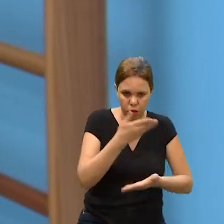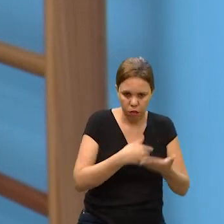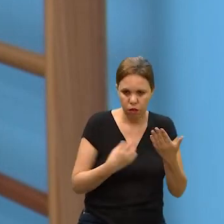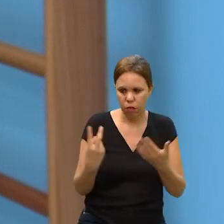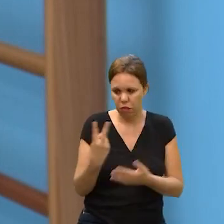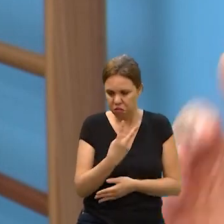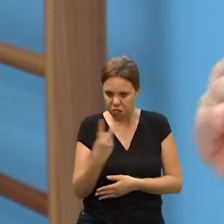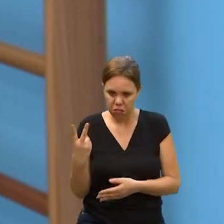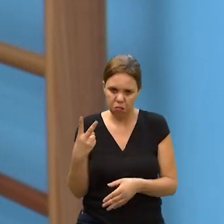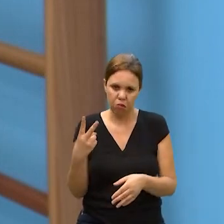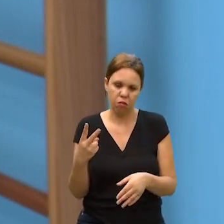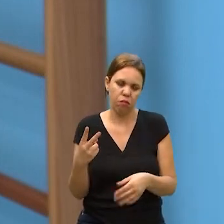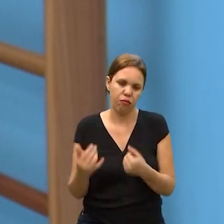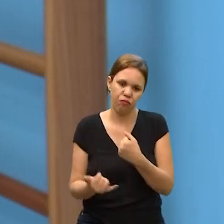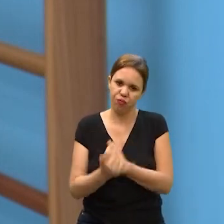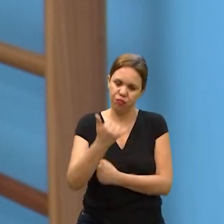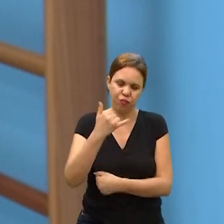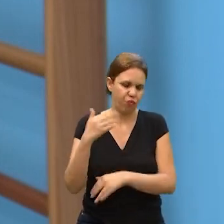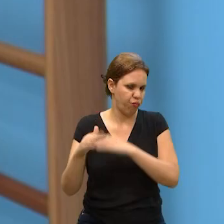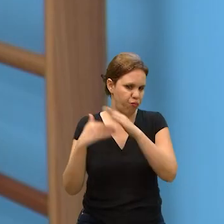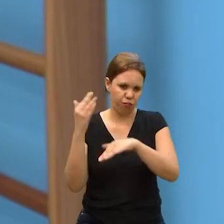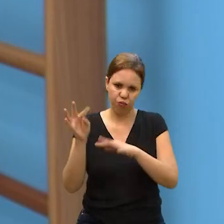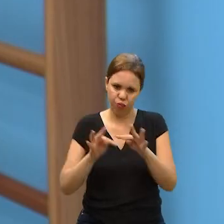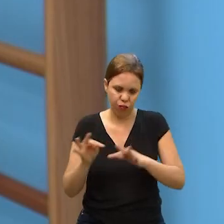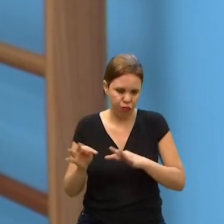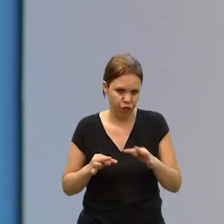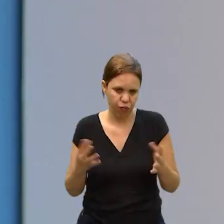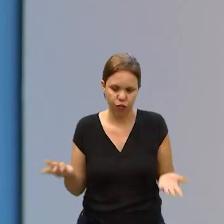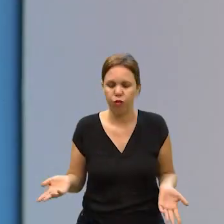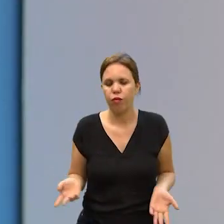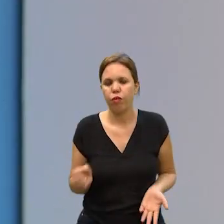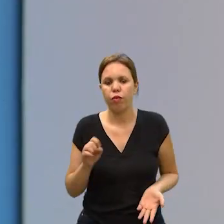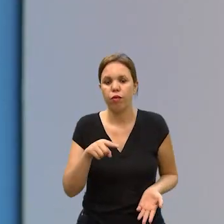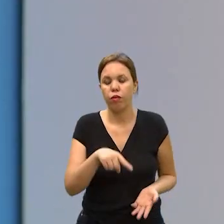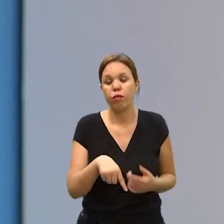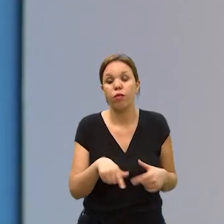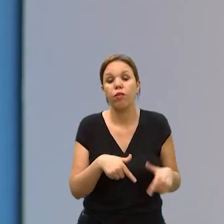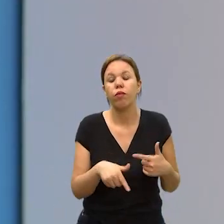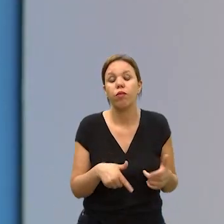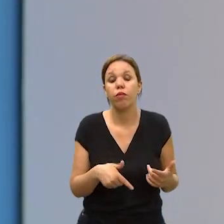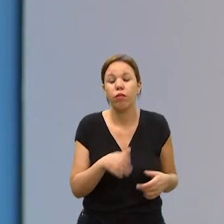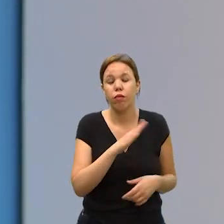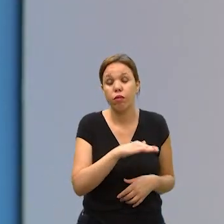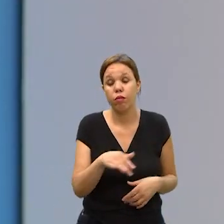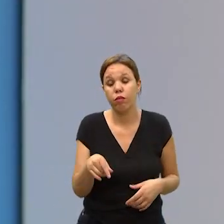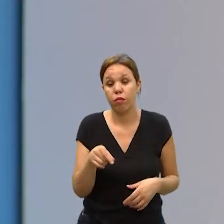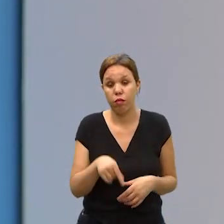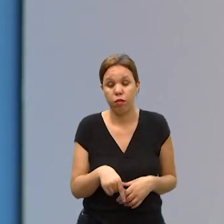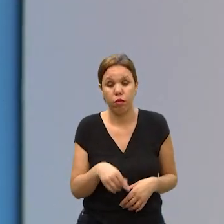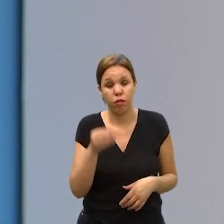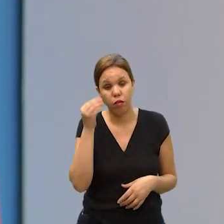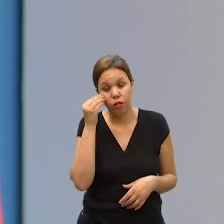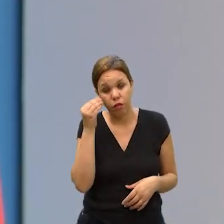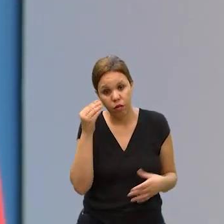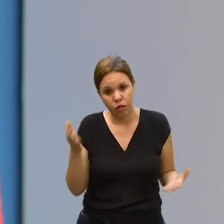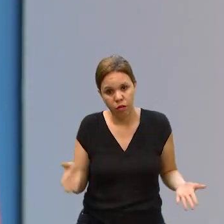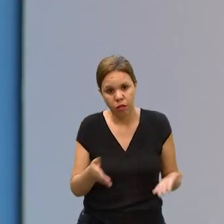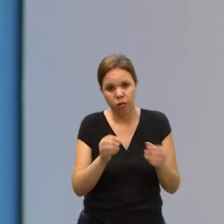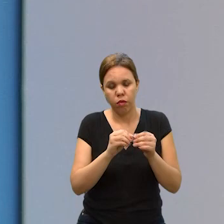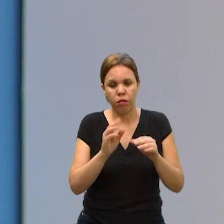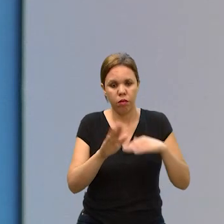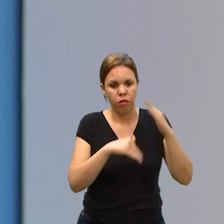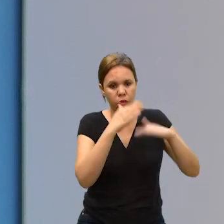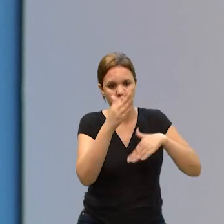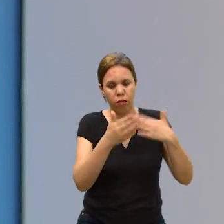família. Se uma das partes falhar, o tratamento não evolui. Quando você está trabalhando com essa